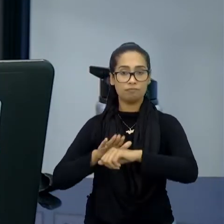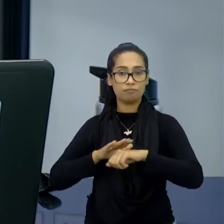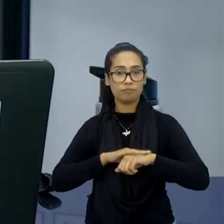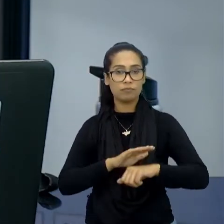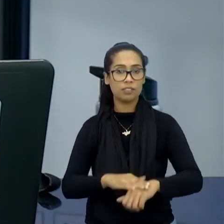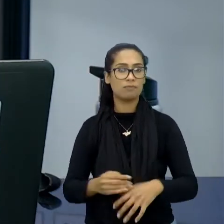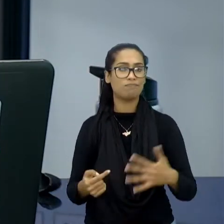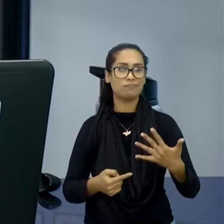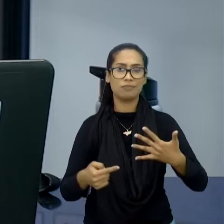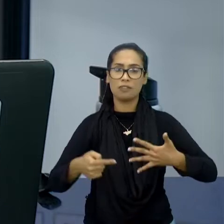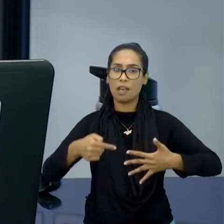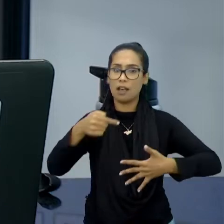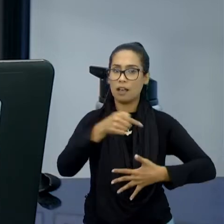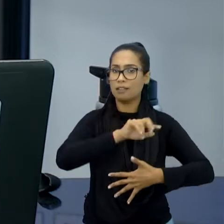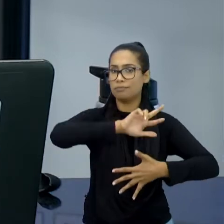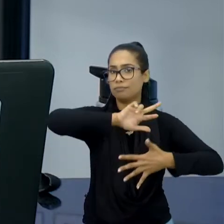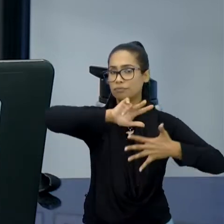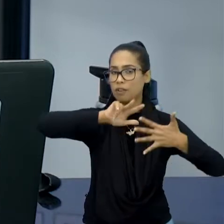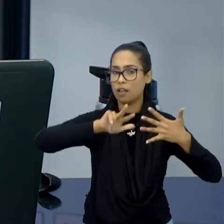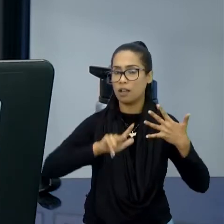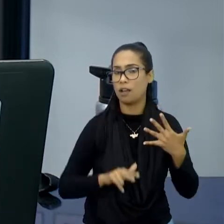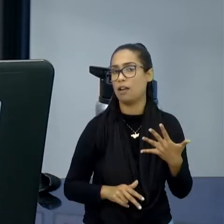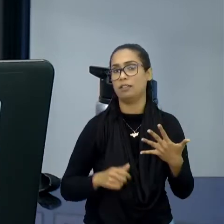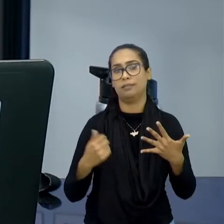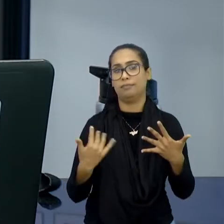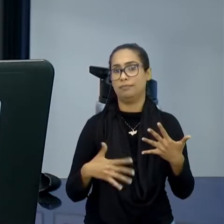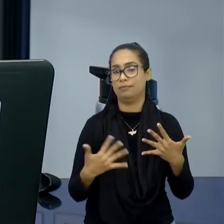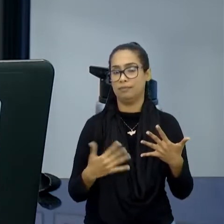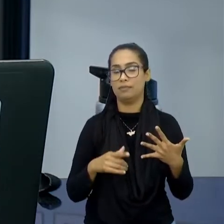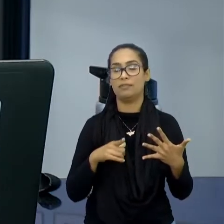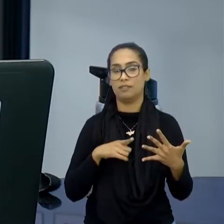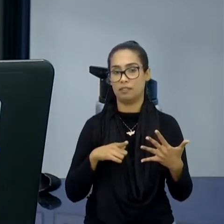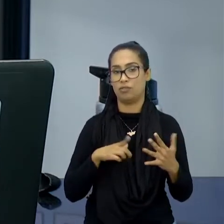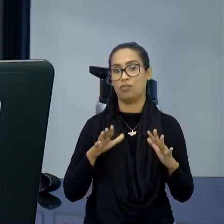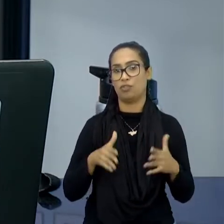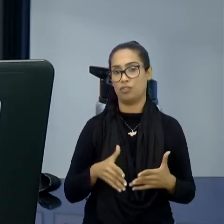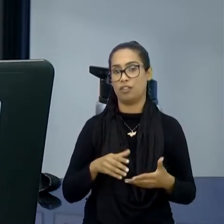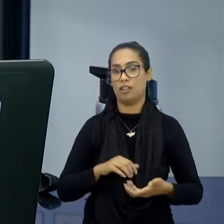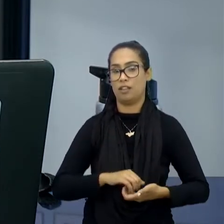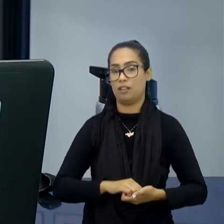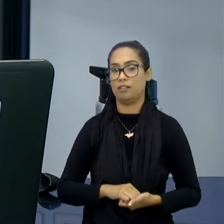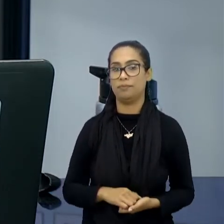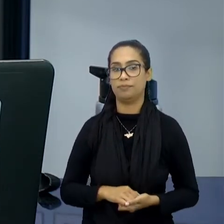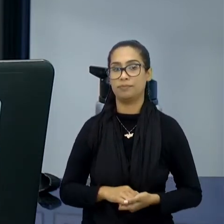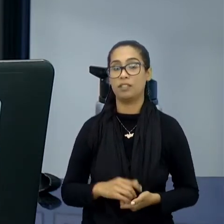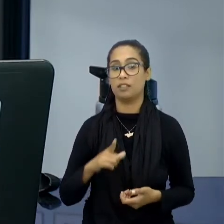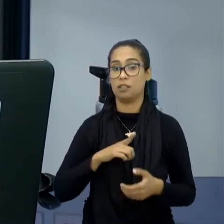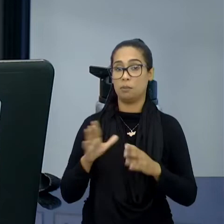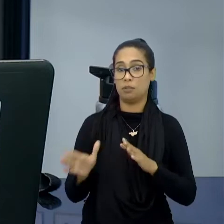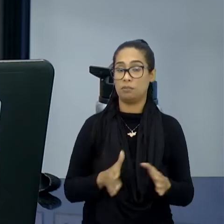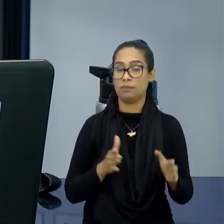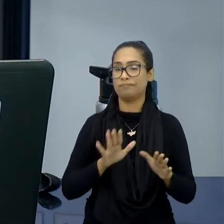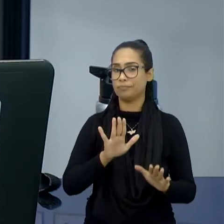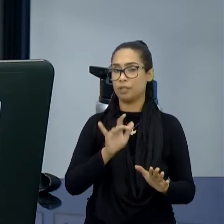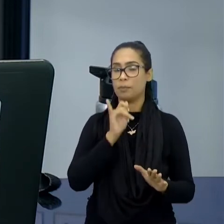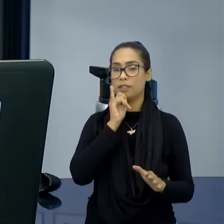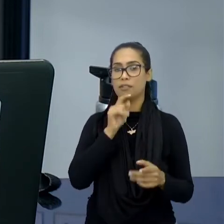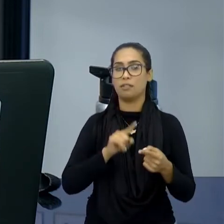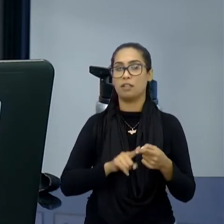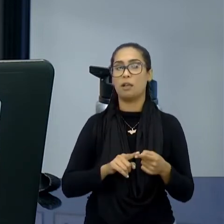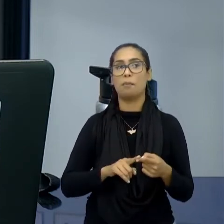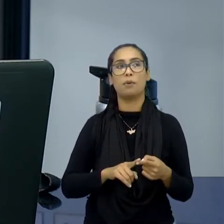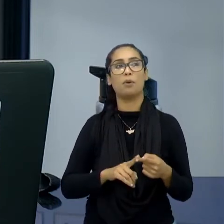citar inúmeros deles que efetivamente têm um produto que sai dali, né, como a engenharia,